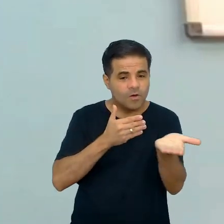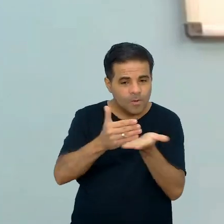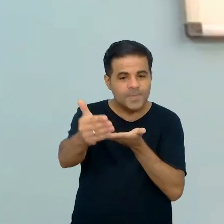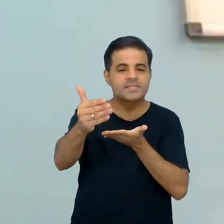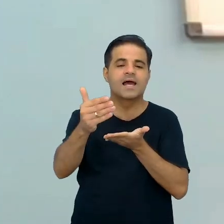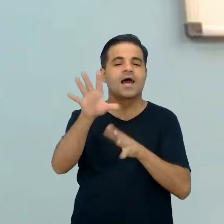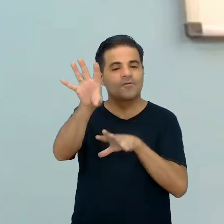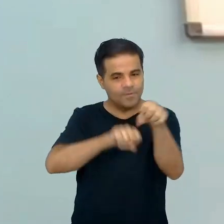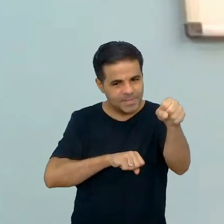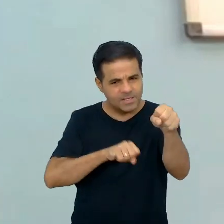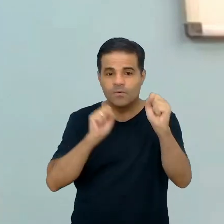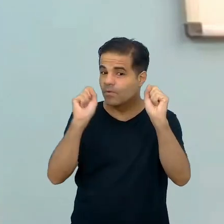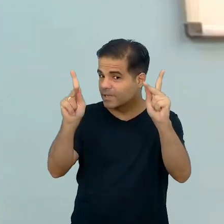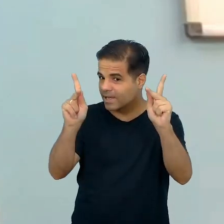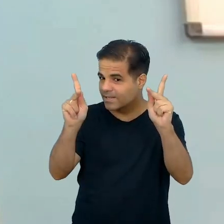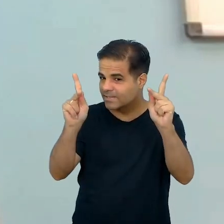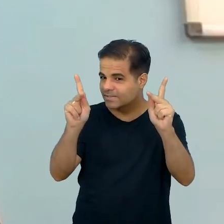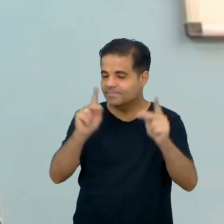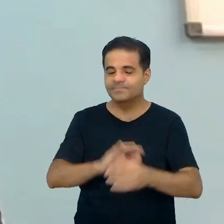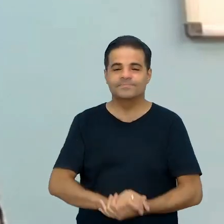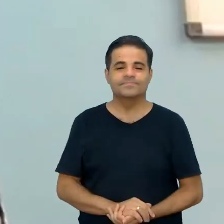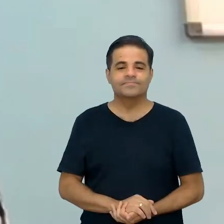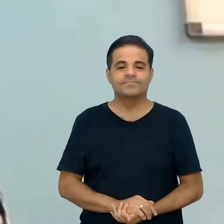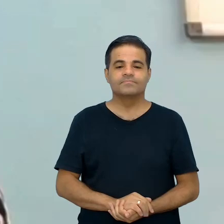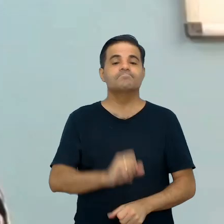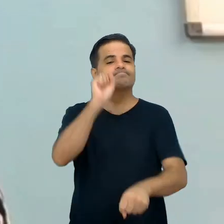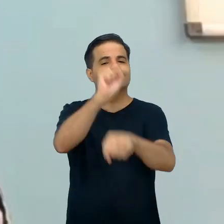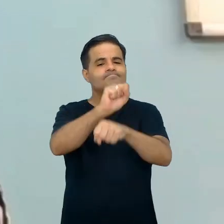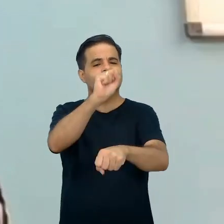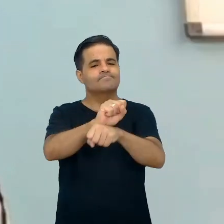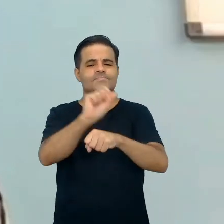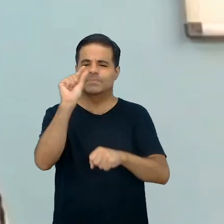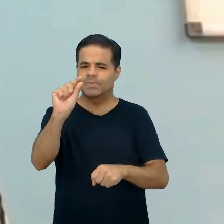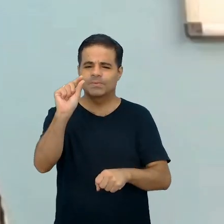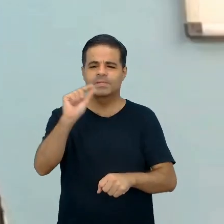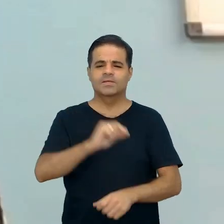nossa formação, ok? Aguarde só um instantinho.